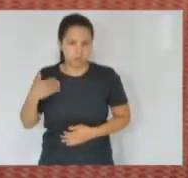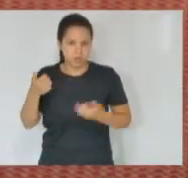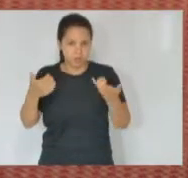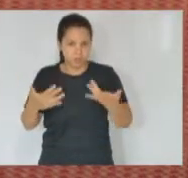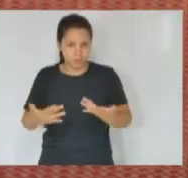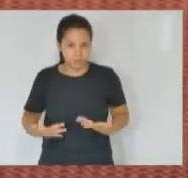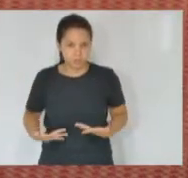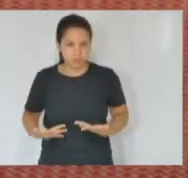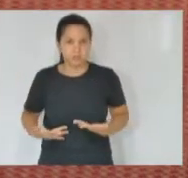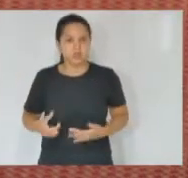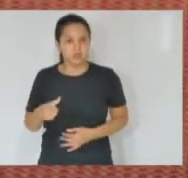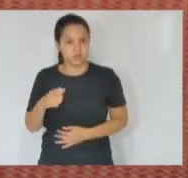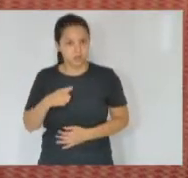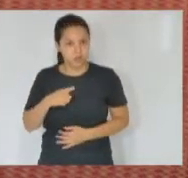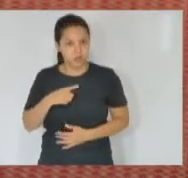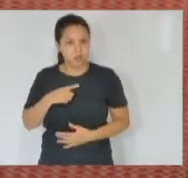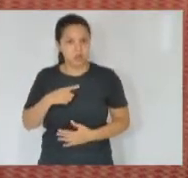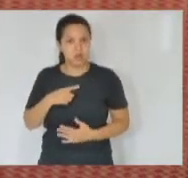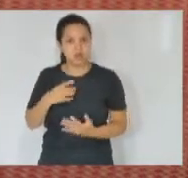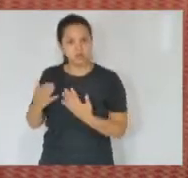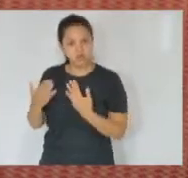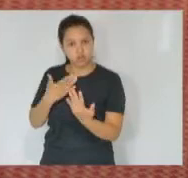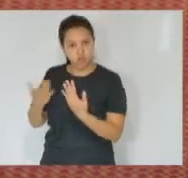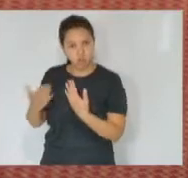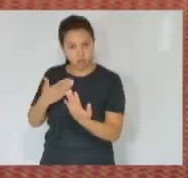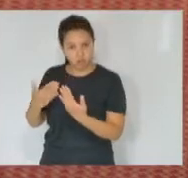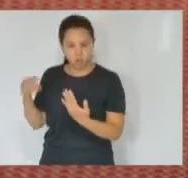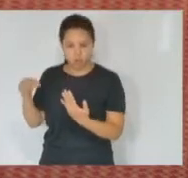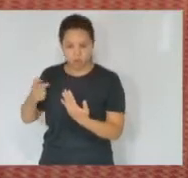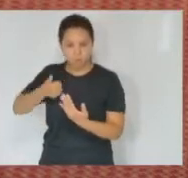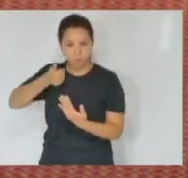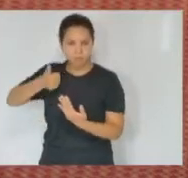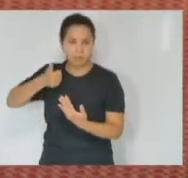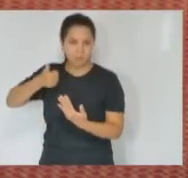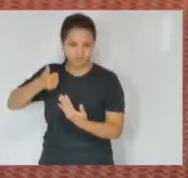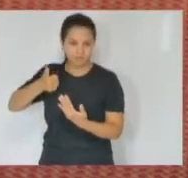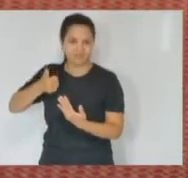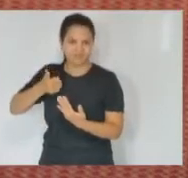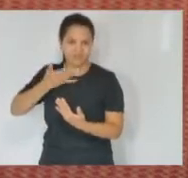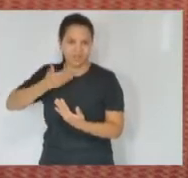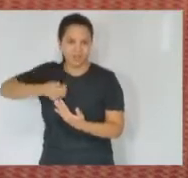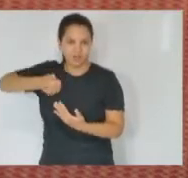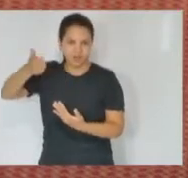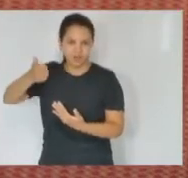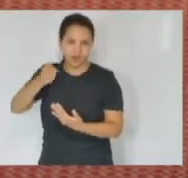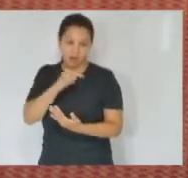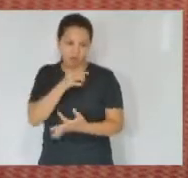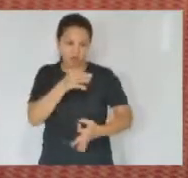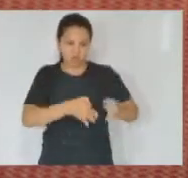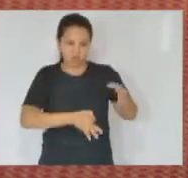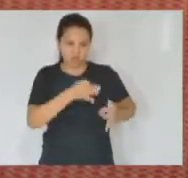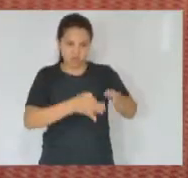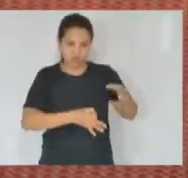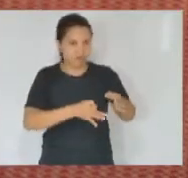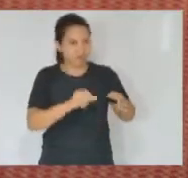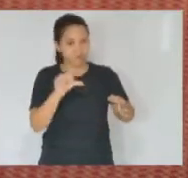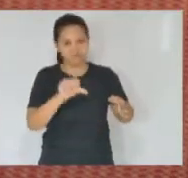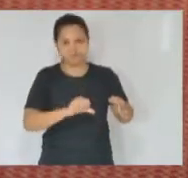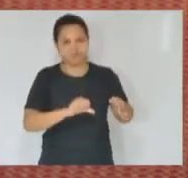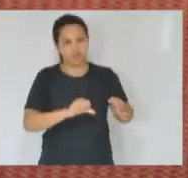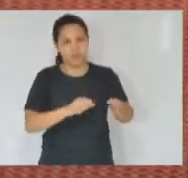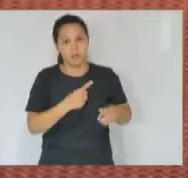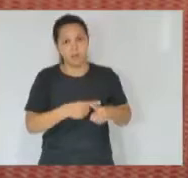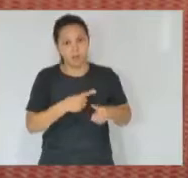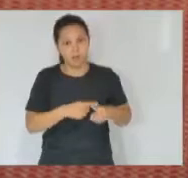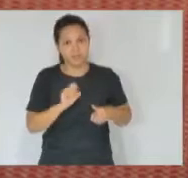a via do diálogo ainda ela é a melhor do que a via judicial, porque se esperarmos por uma